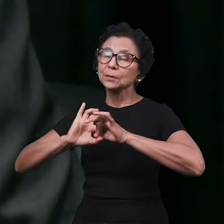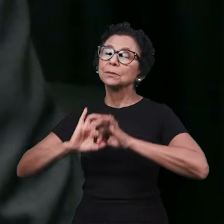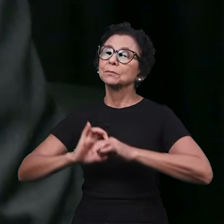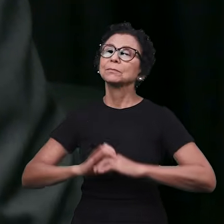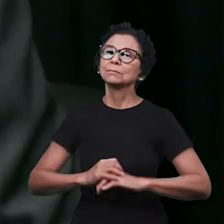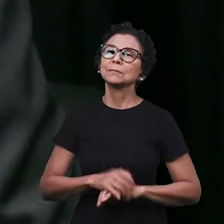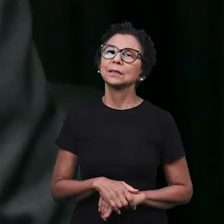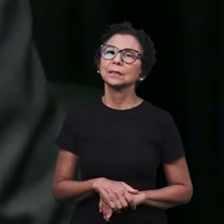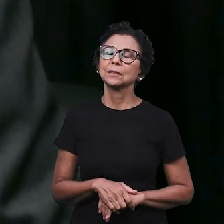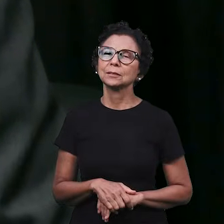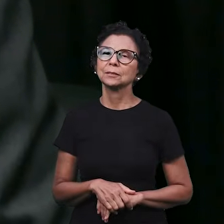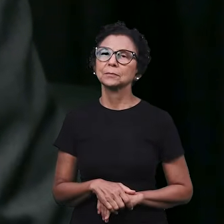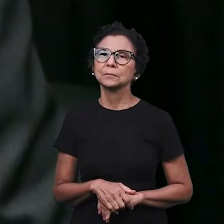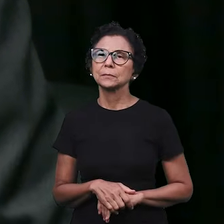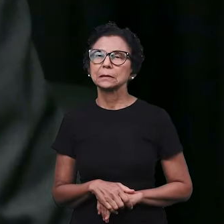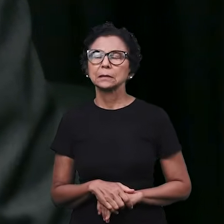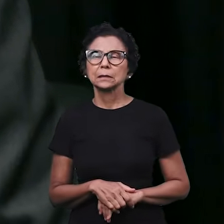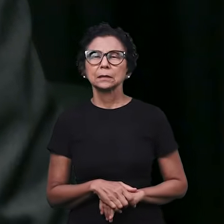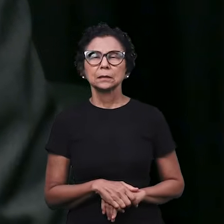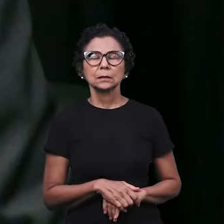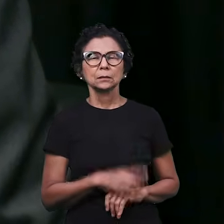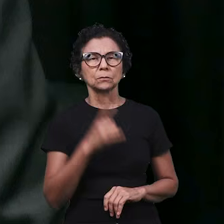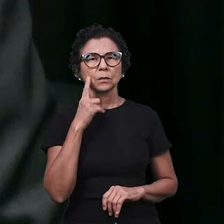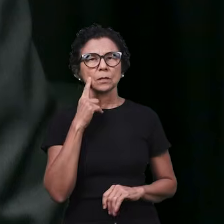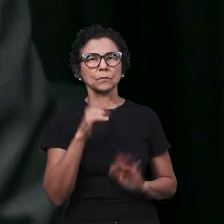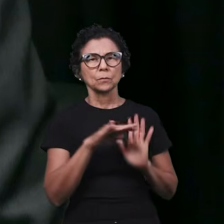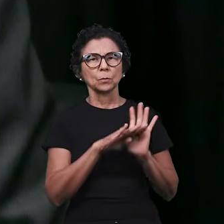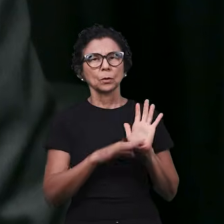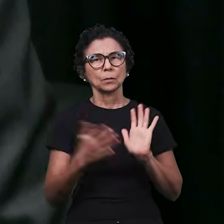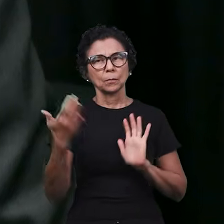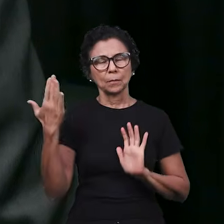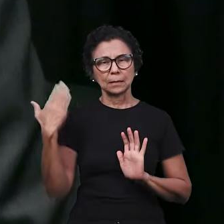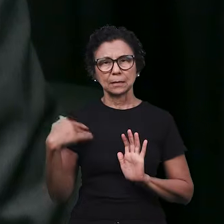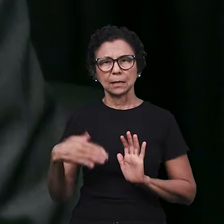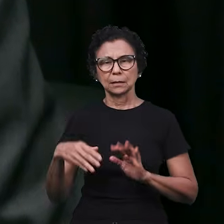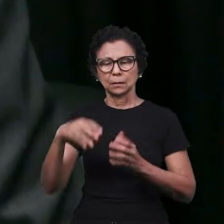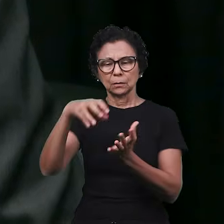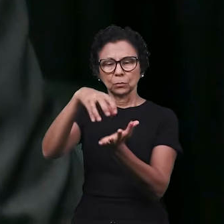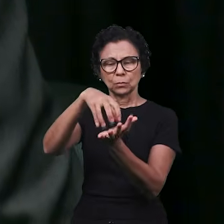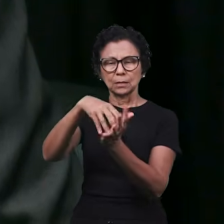todo o povo estava acampado, como nós vimos anteriormente, no entorno do tabernáculo.